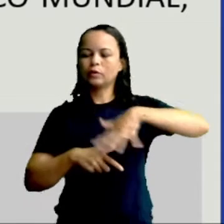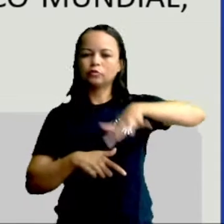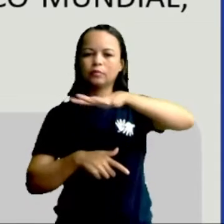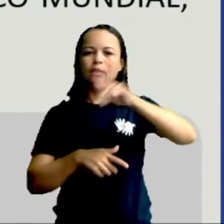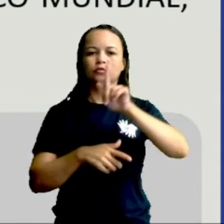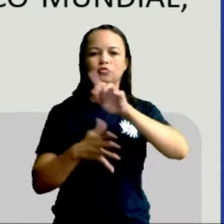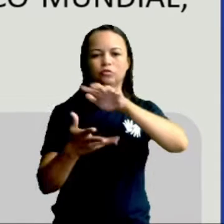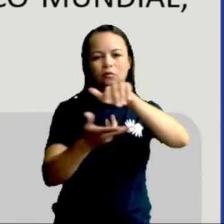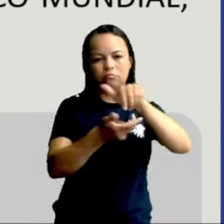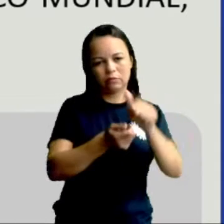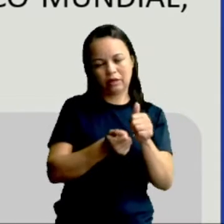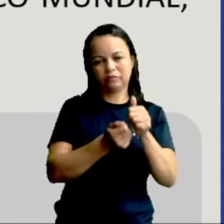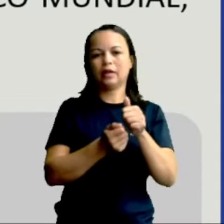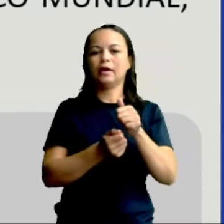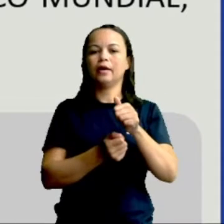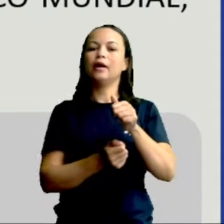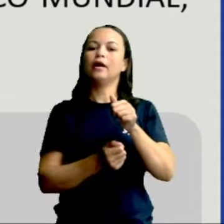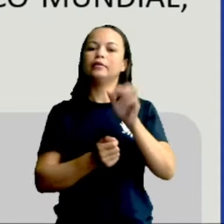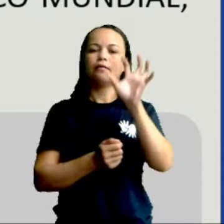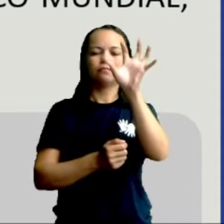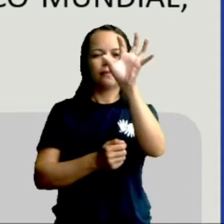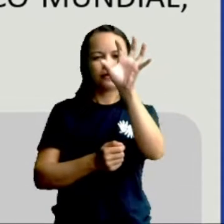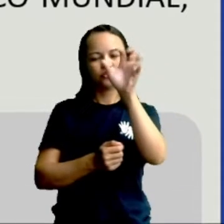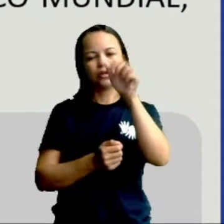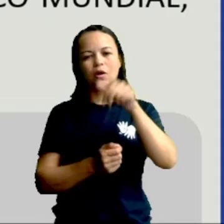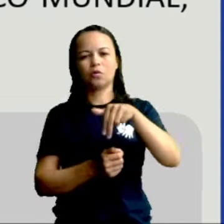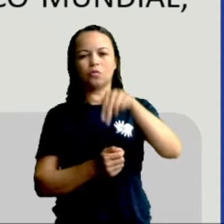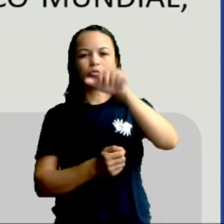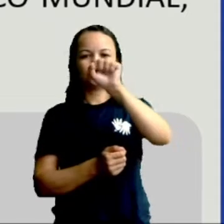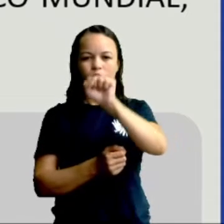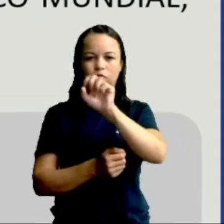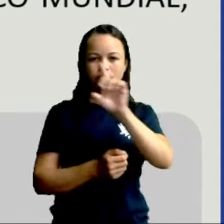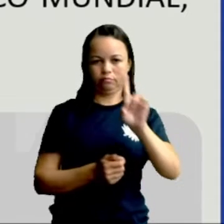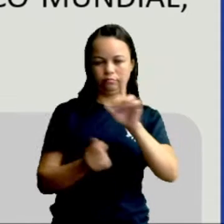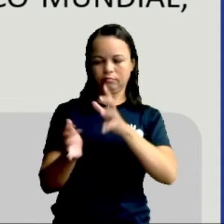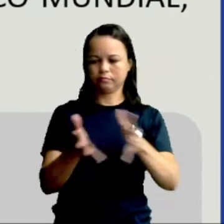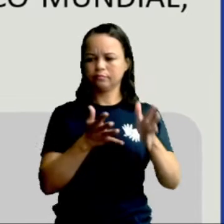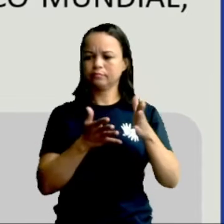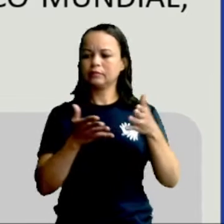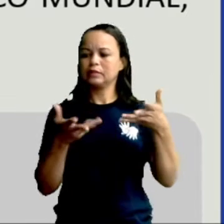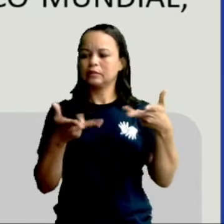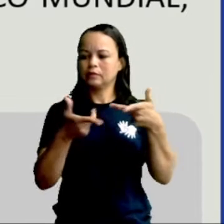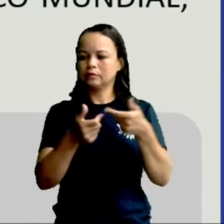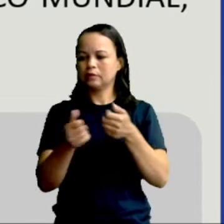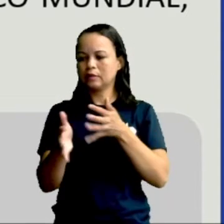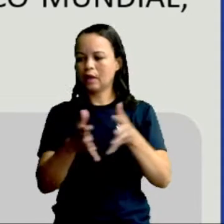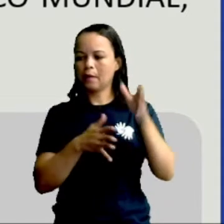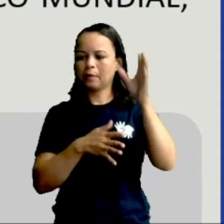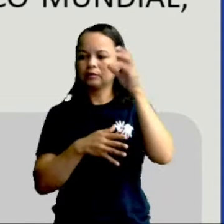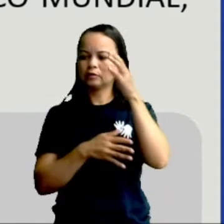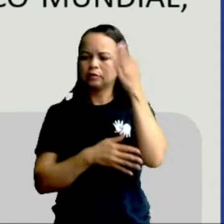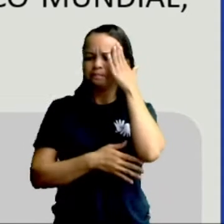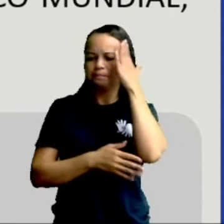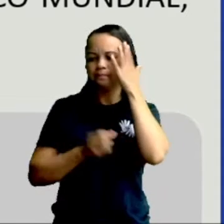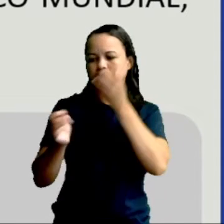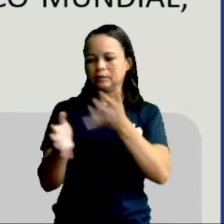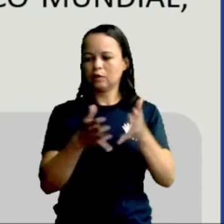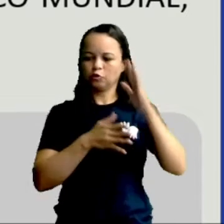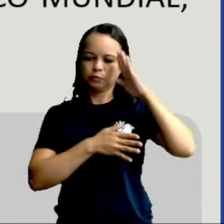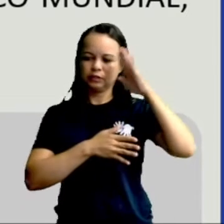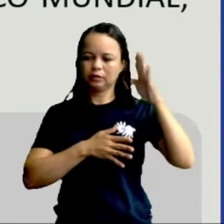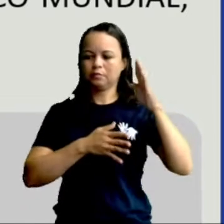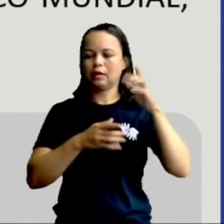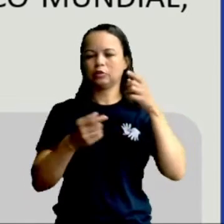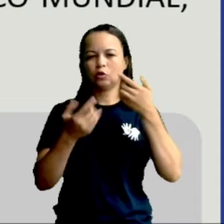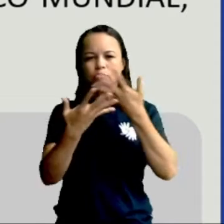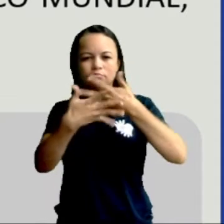Nossa expectativa de aprendizagem é compreender os principais domínios naturais do espaço geográfico mundial, brasileiro e